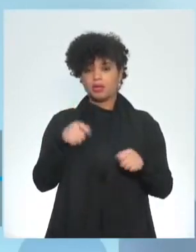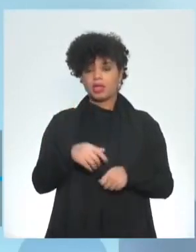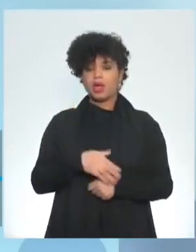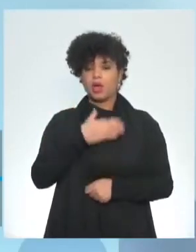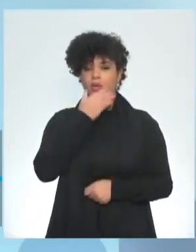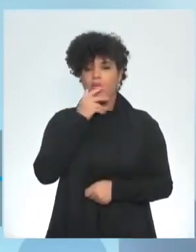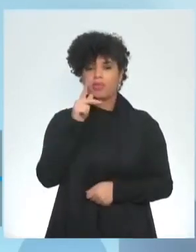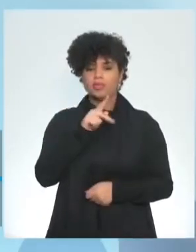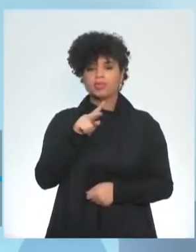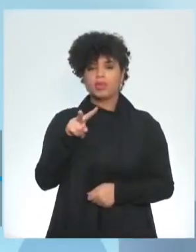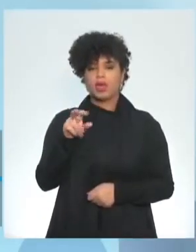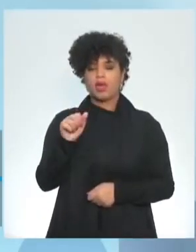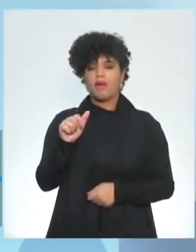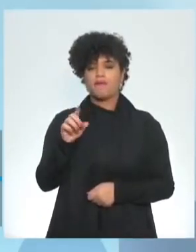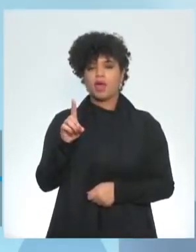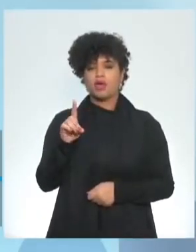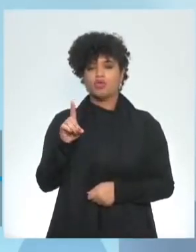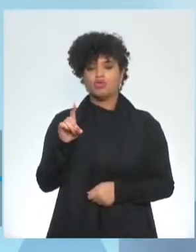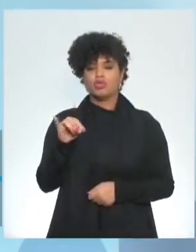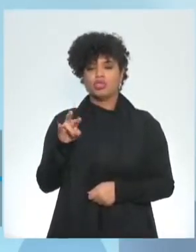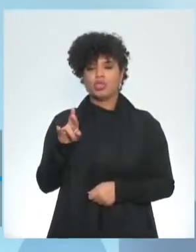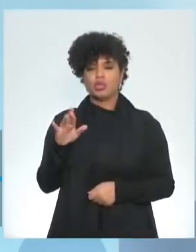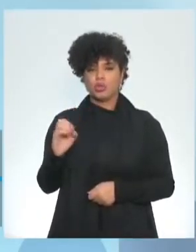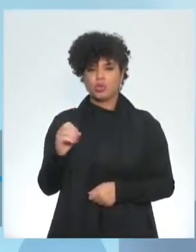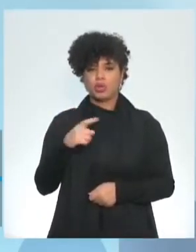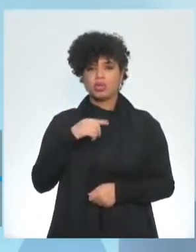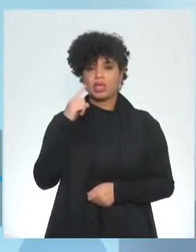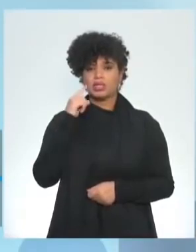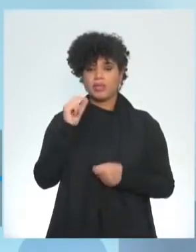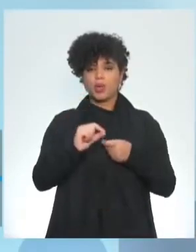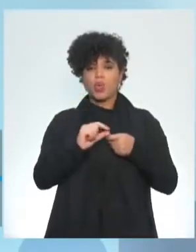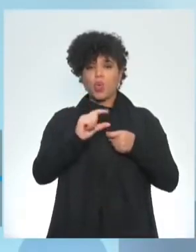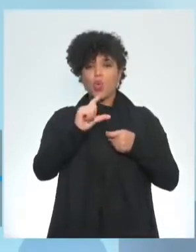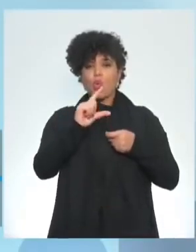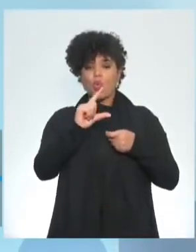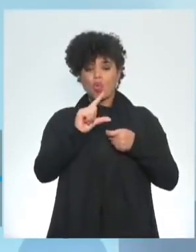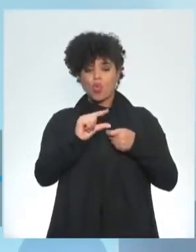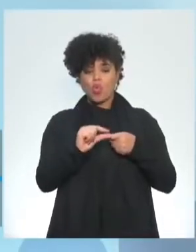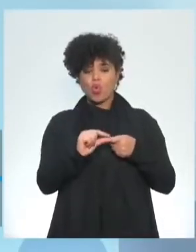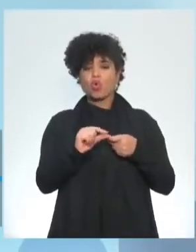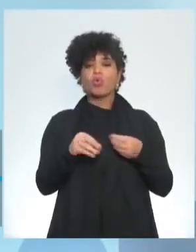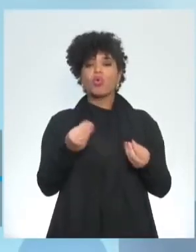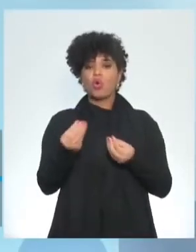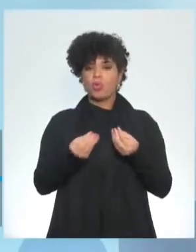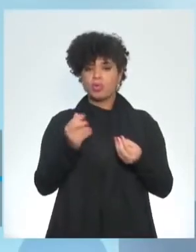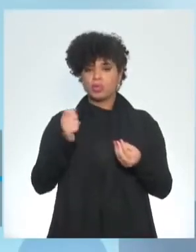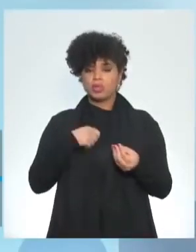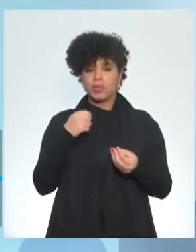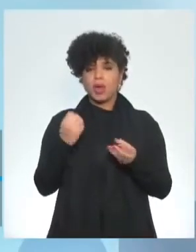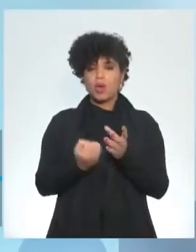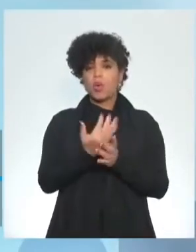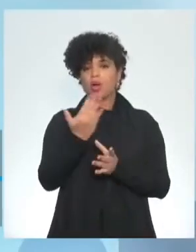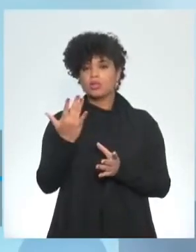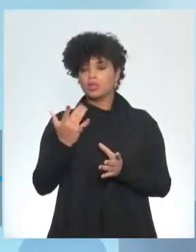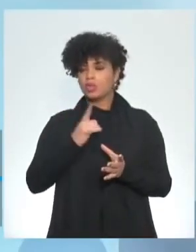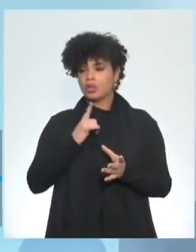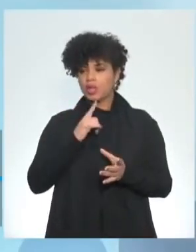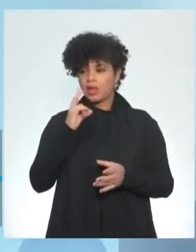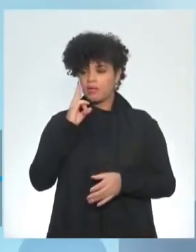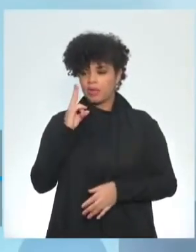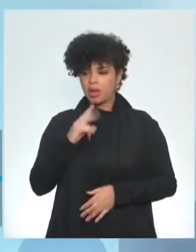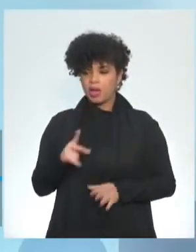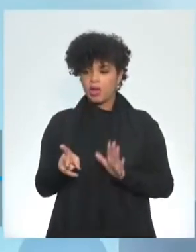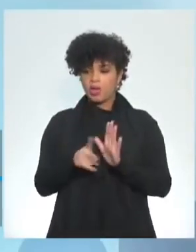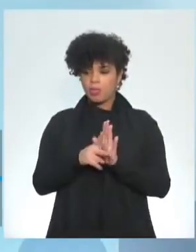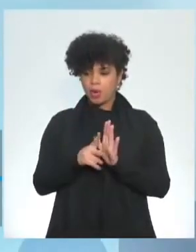Valdírio. Sim, através da volumetria, utilizando uma titulação, verificando a quantidade necessária para neutralizar